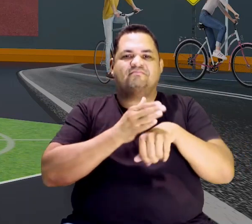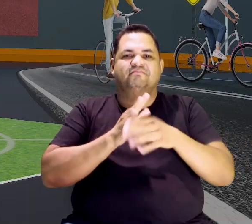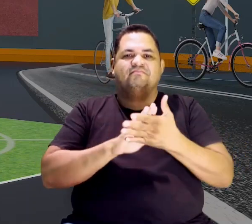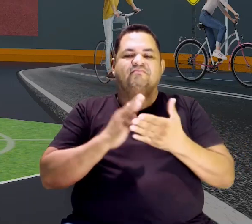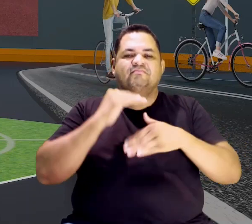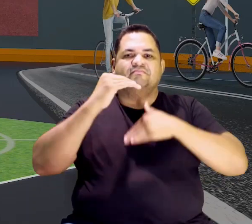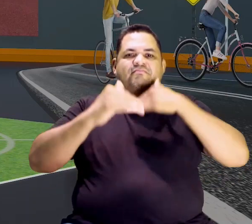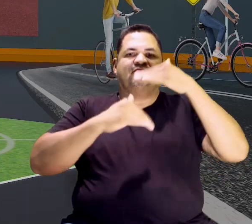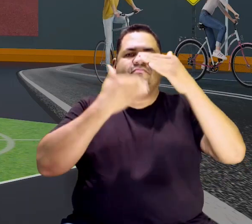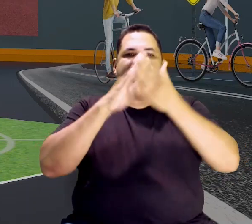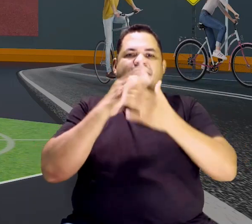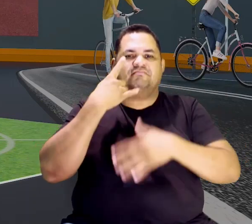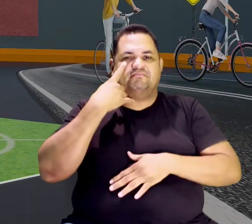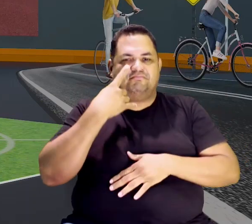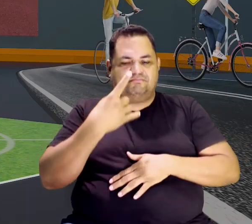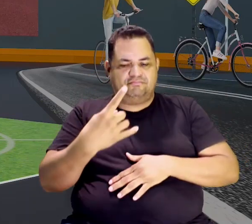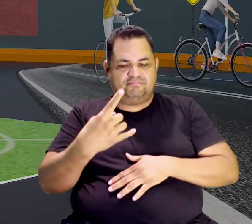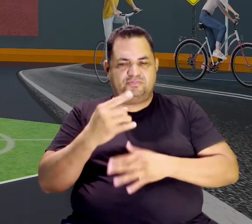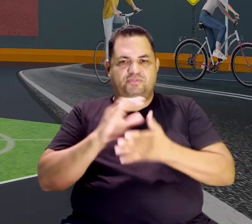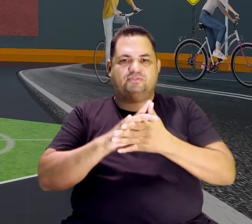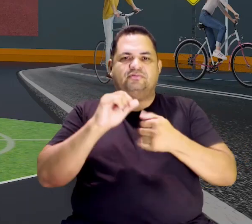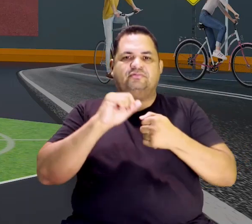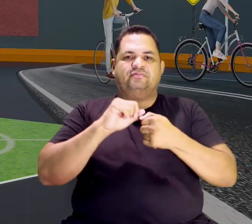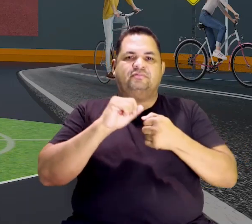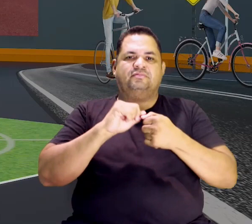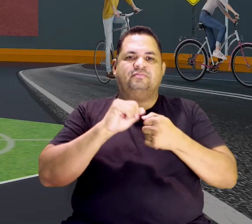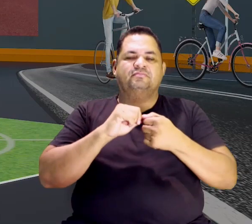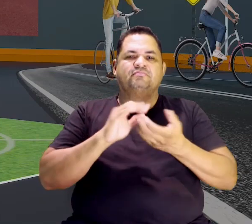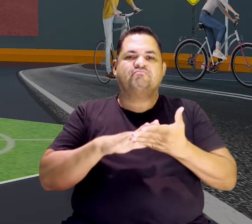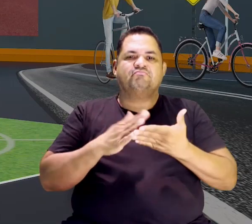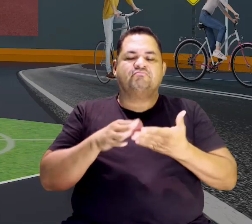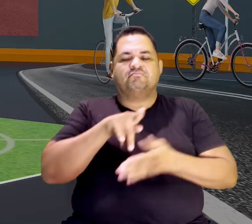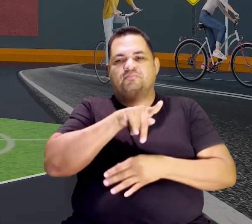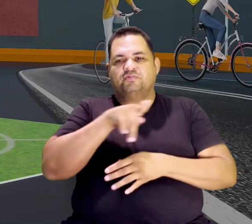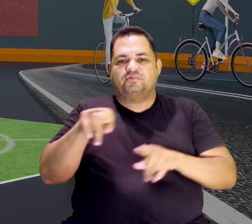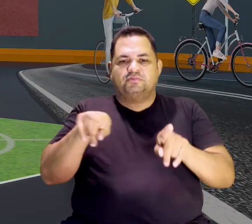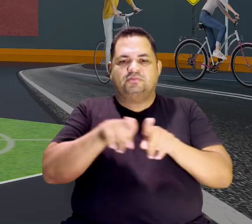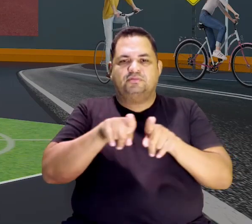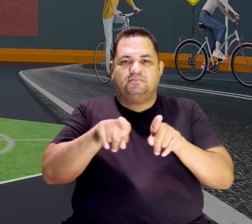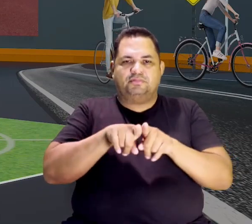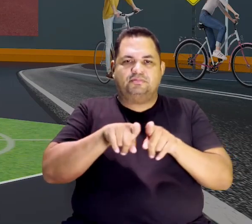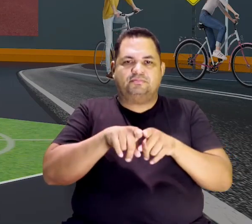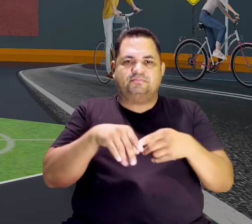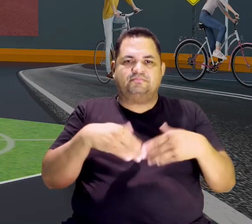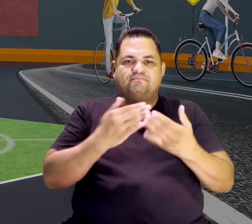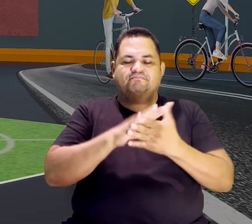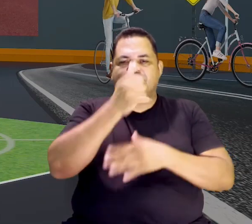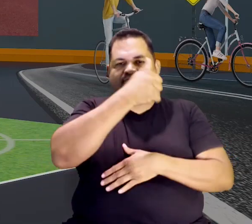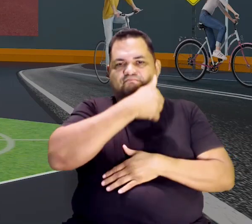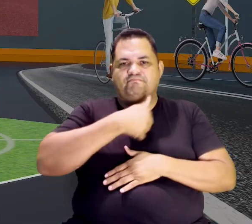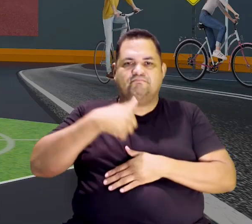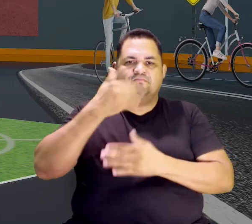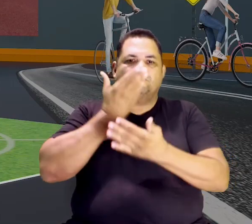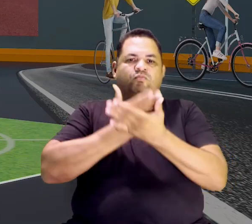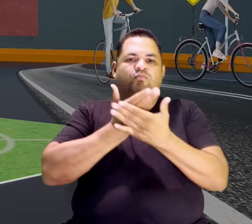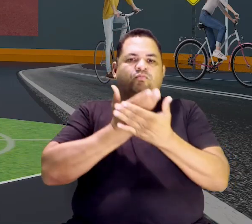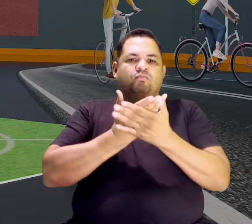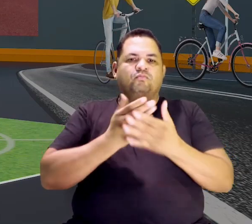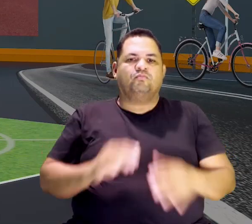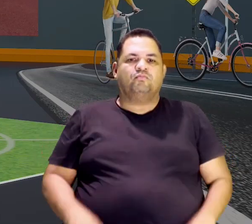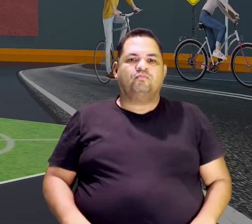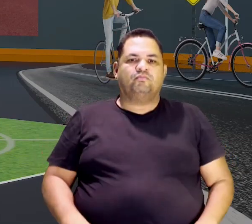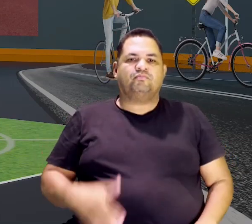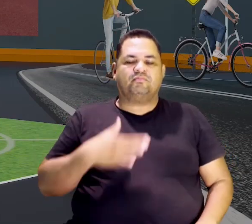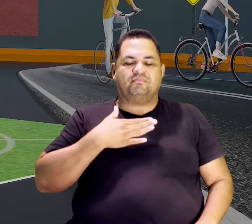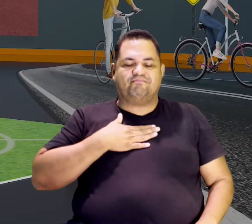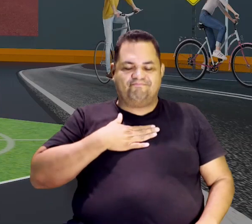com as observações que vocês estão fazendo, com as observações dos professores para a melhora das nossas aulas. Então fica aqui o meu